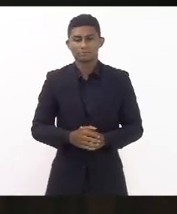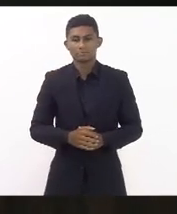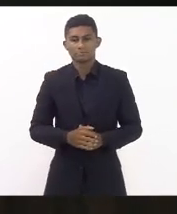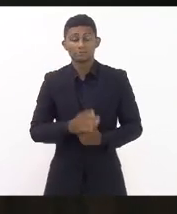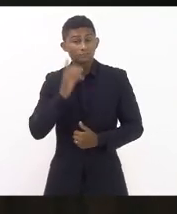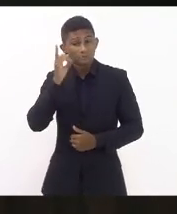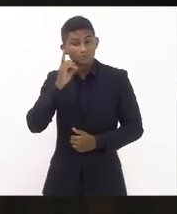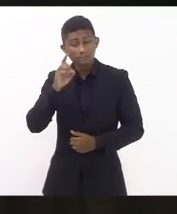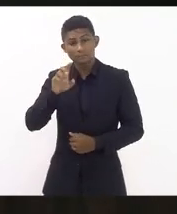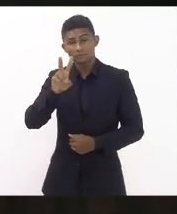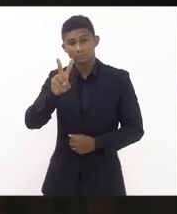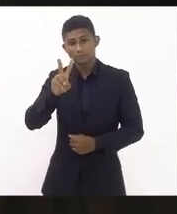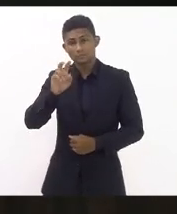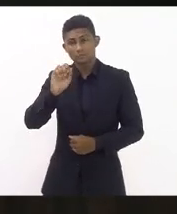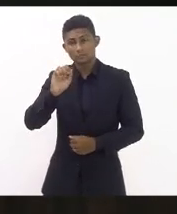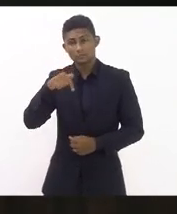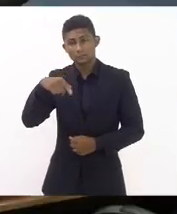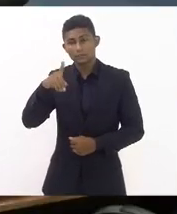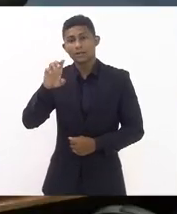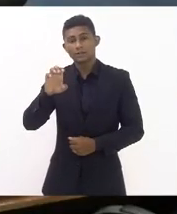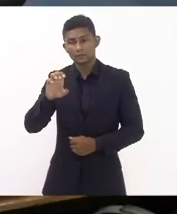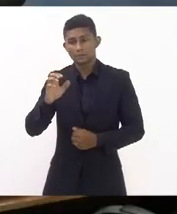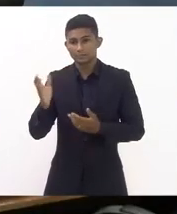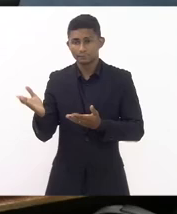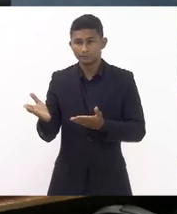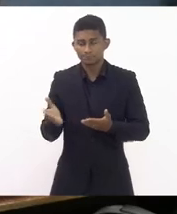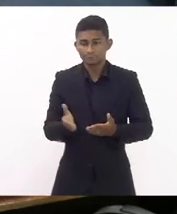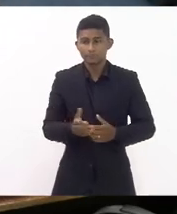Deputado Valdeque Carneiro.